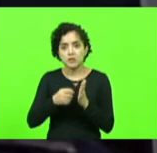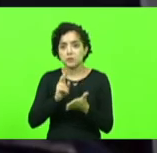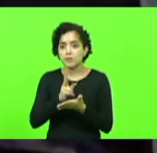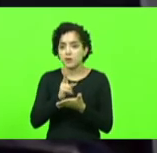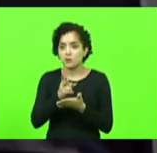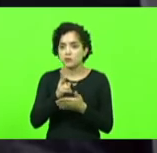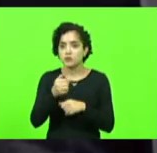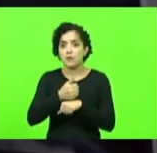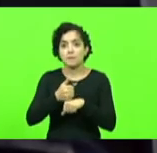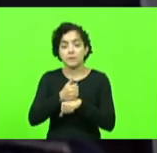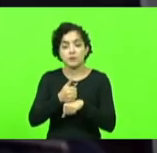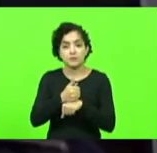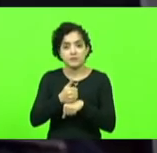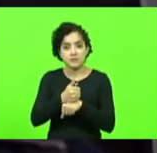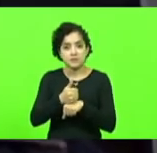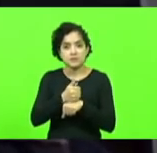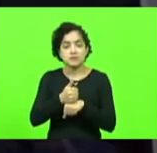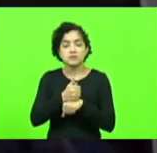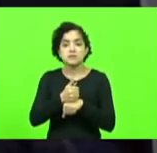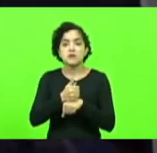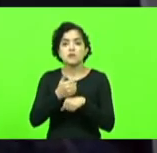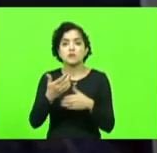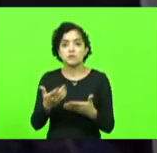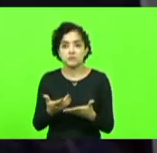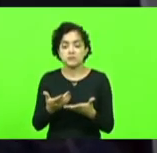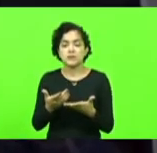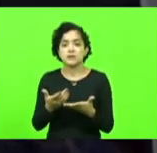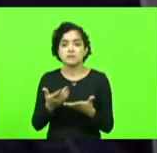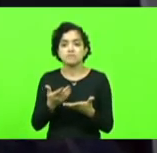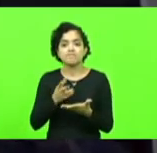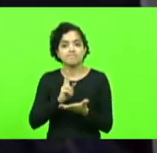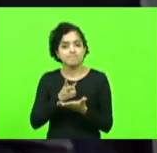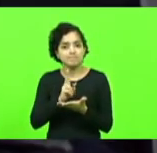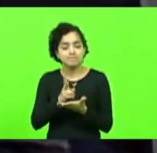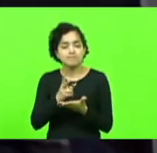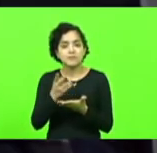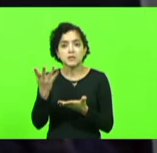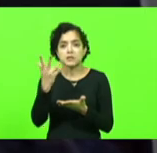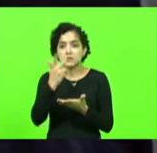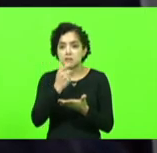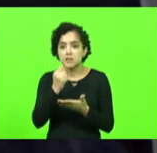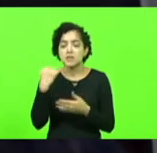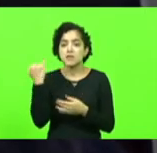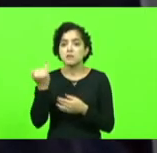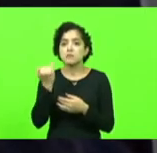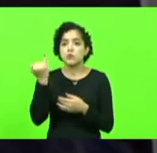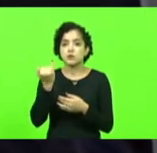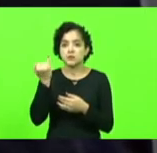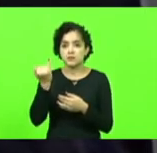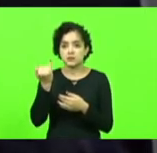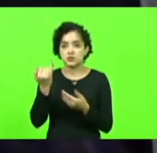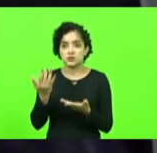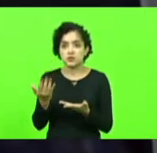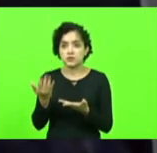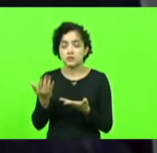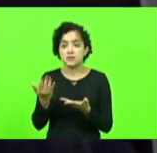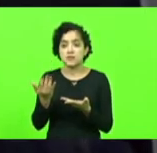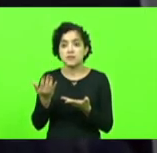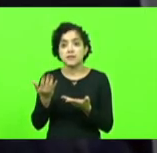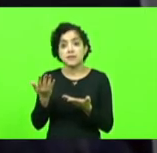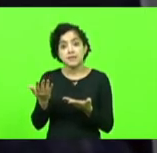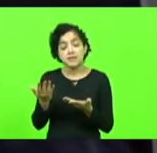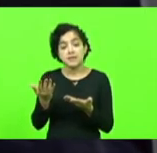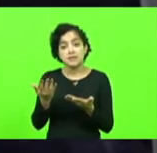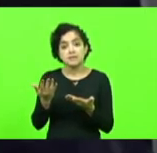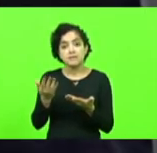viva, que é tão bonita, né? É uma profissão tão importante. E a gente vê assim, o quanto a